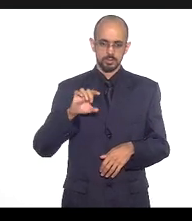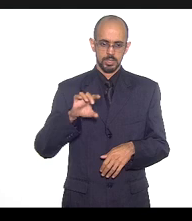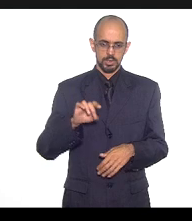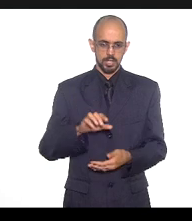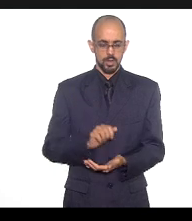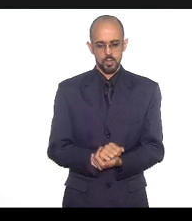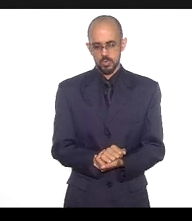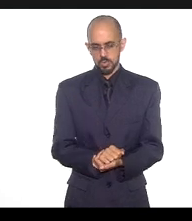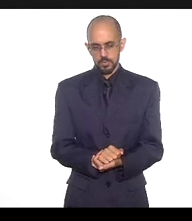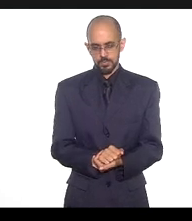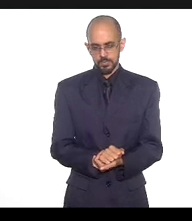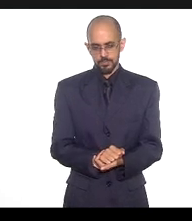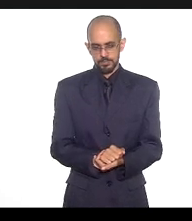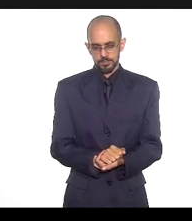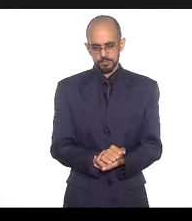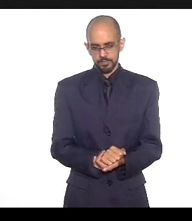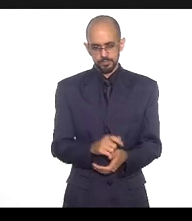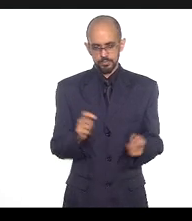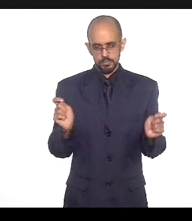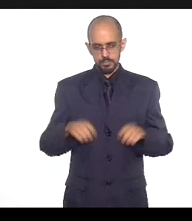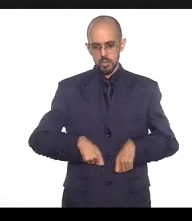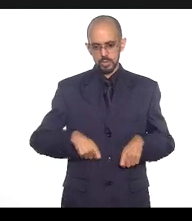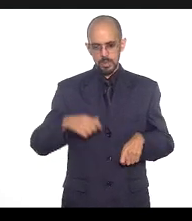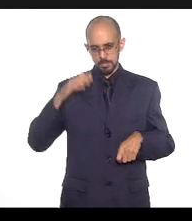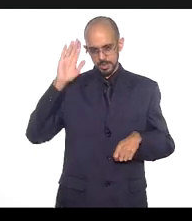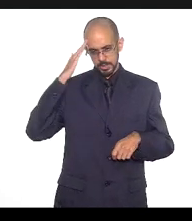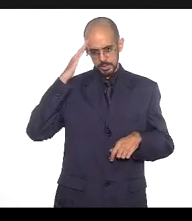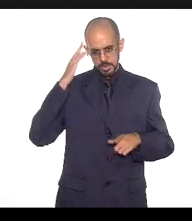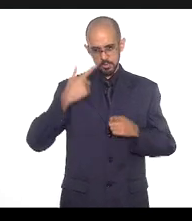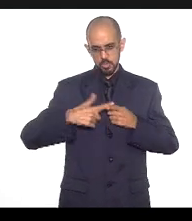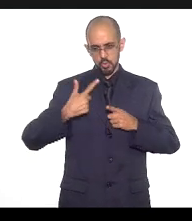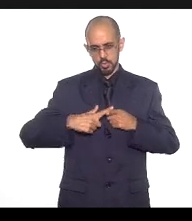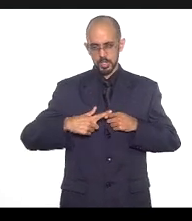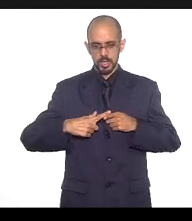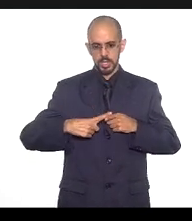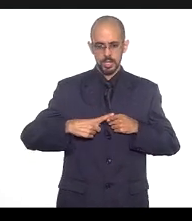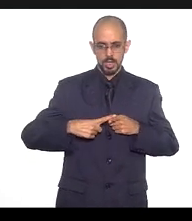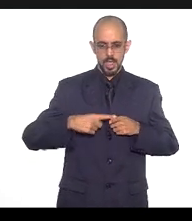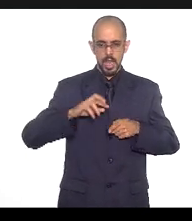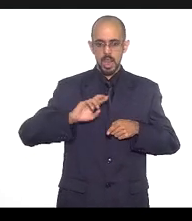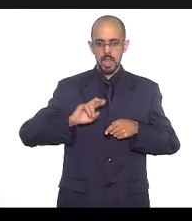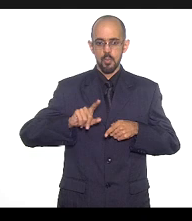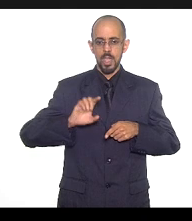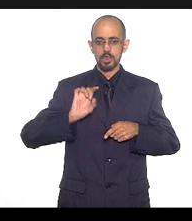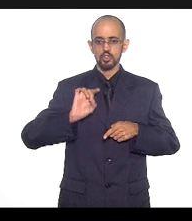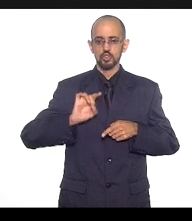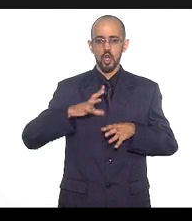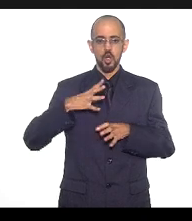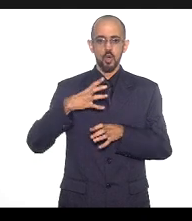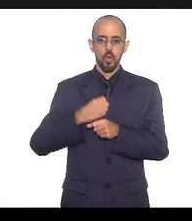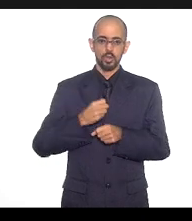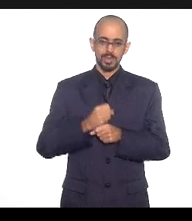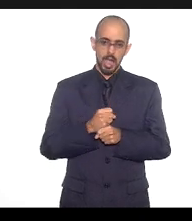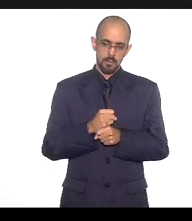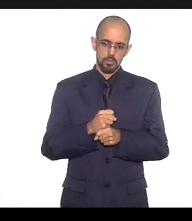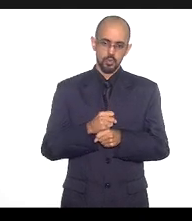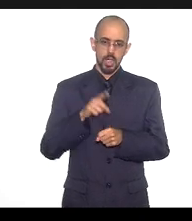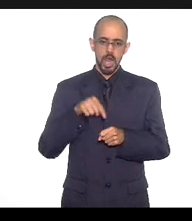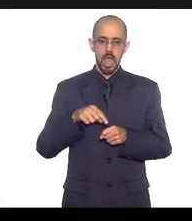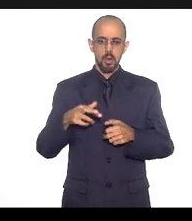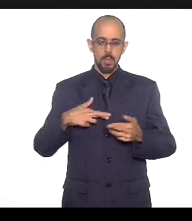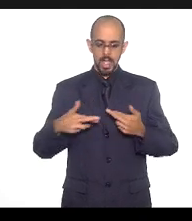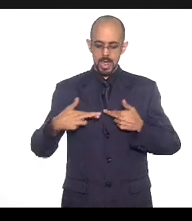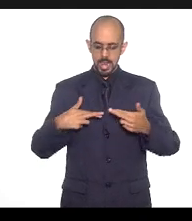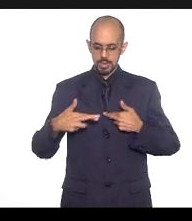né? Ela não é suficiente porque ela não é apenas contábil, na verdade ela é um relacionamento